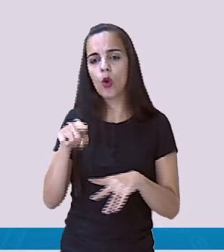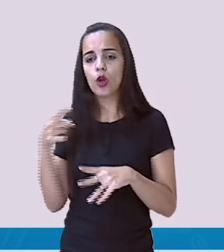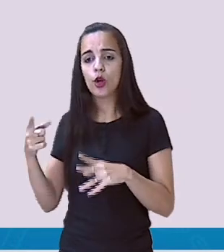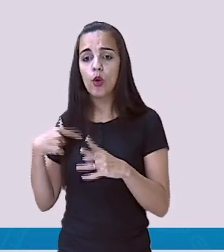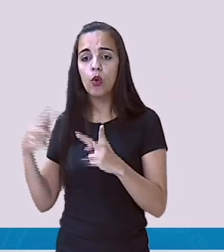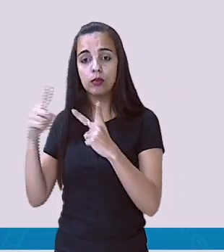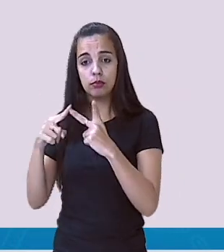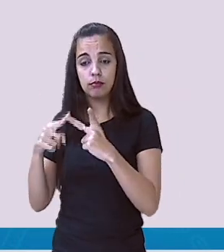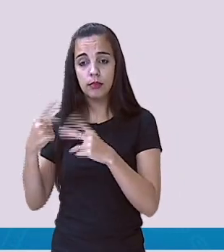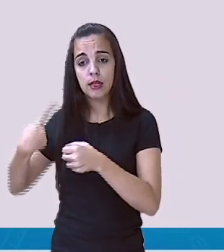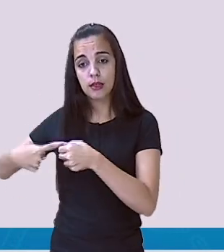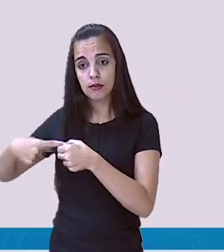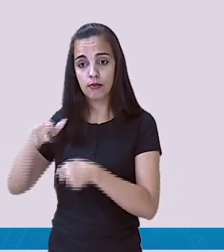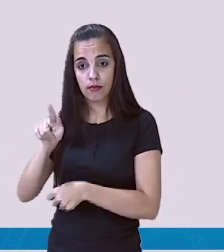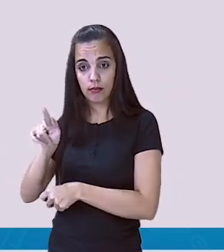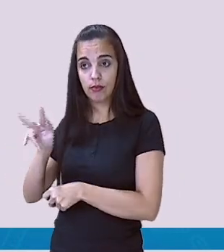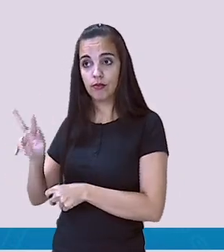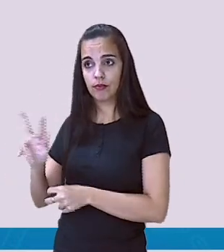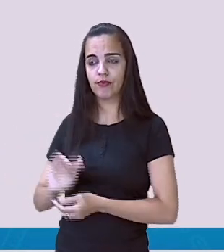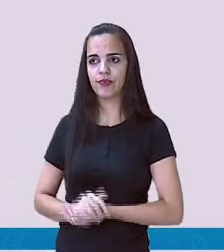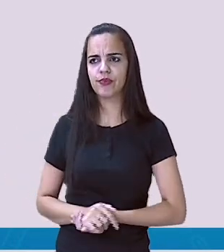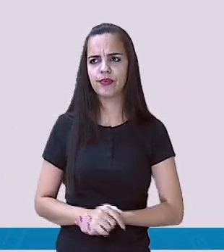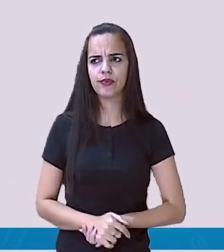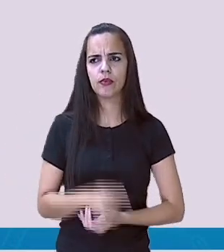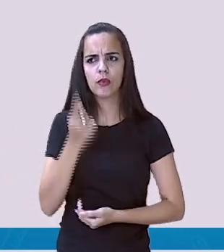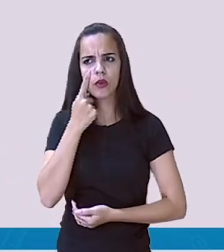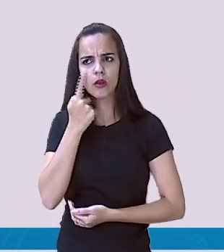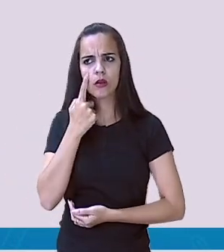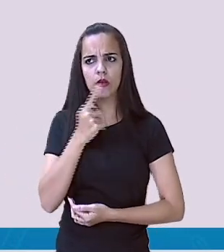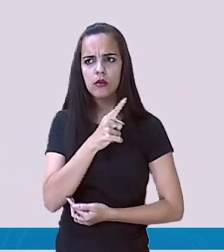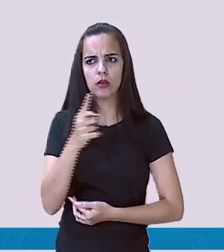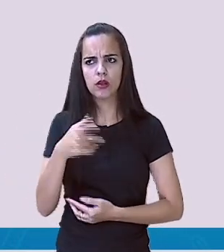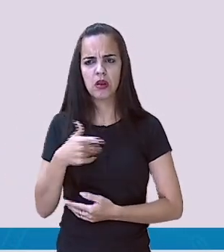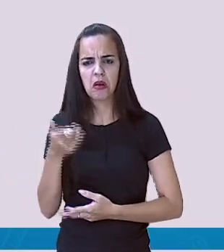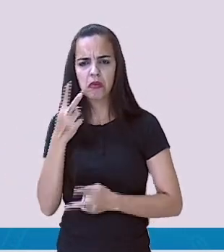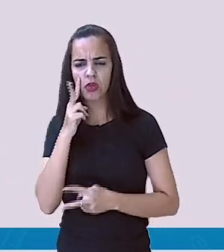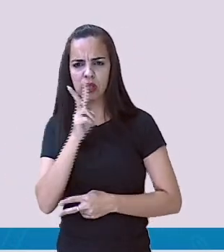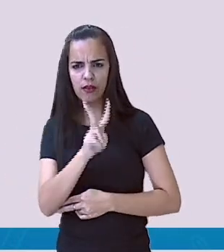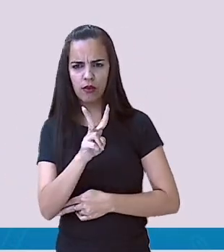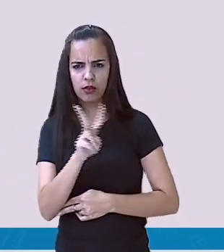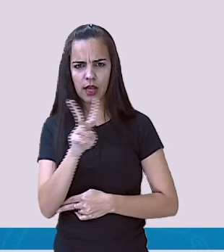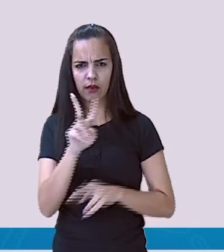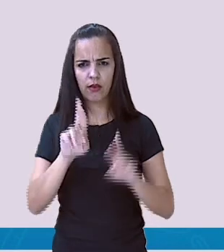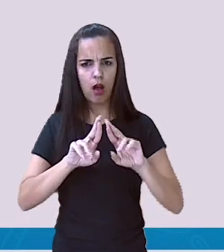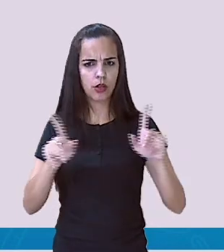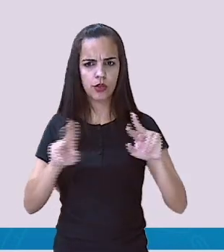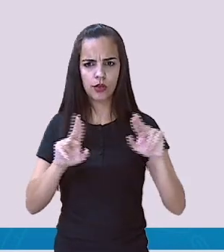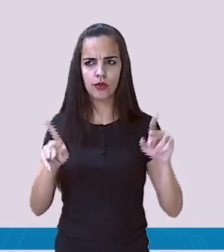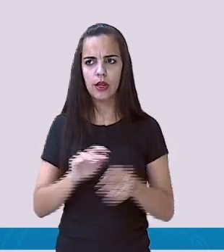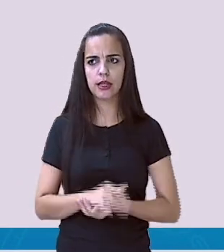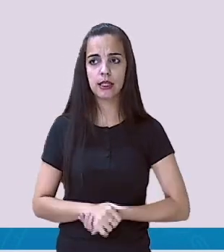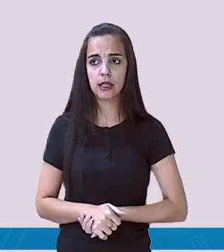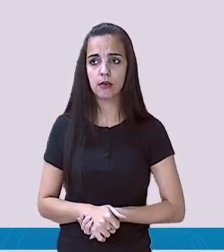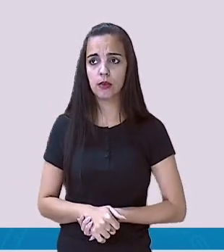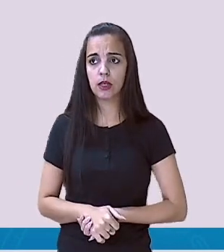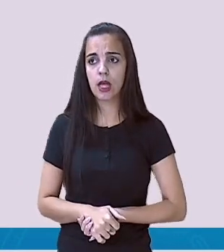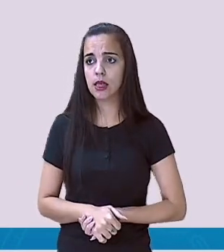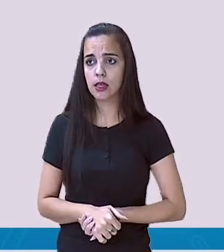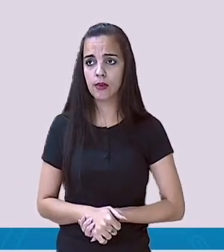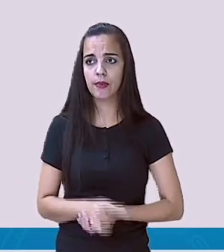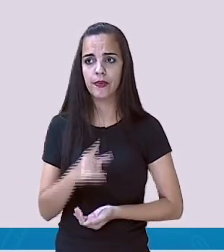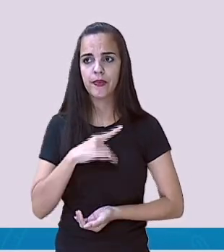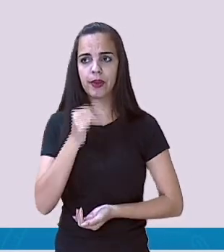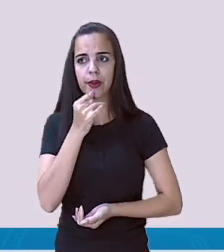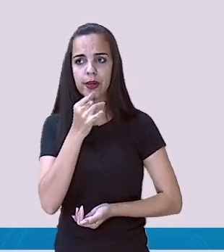Essa geleira a gente consegue ver alguma modificação nela? A gente consegue ver alguma intervenção do homem aí nela? Não, ela